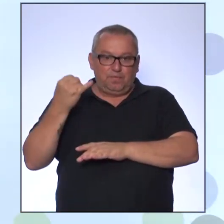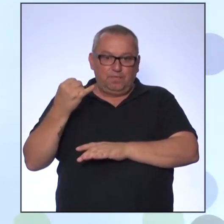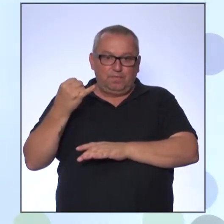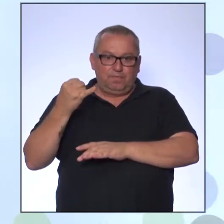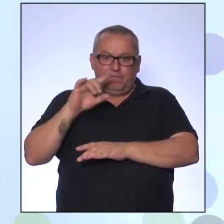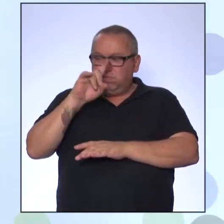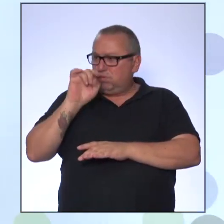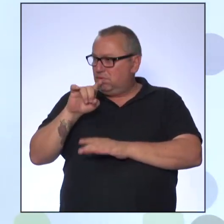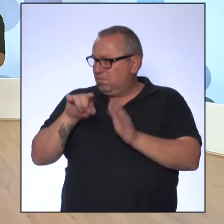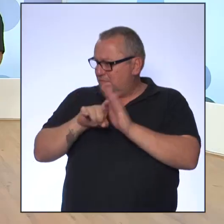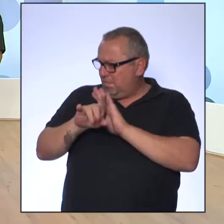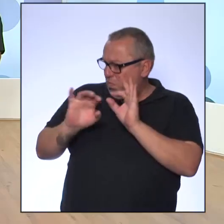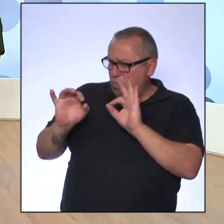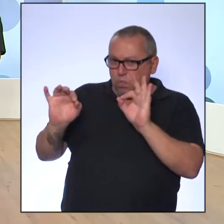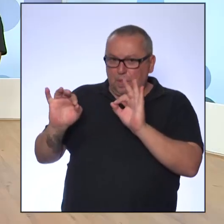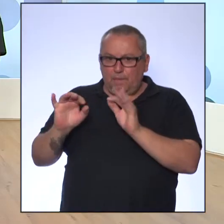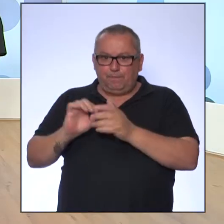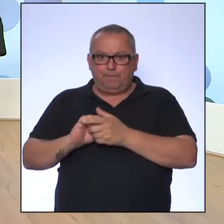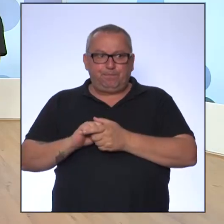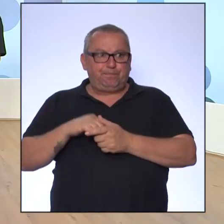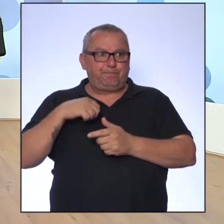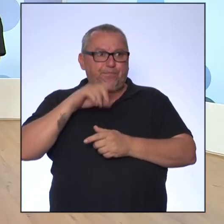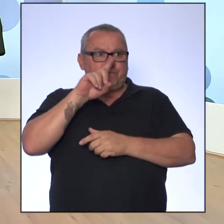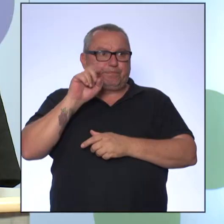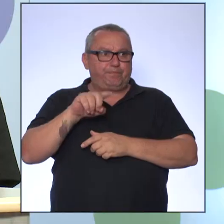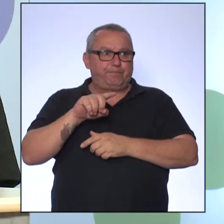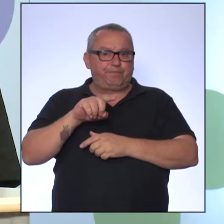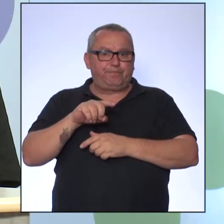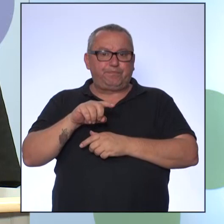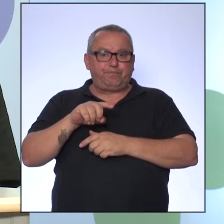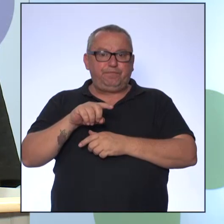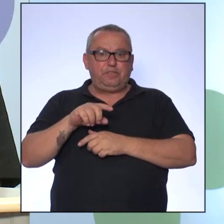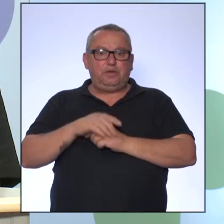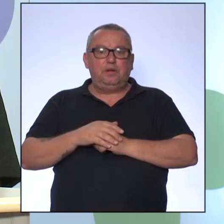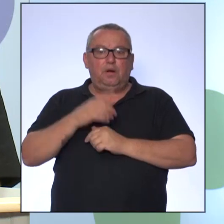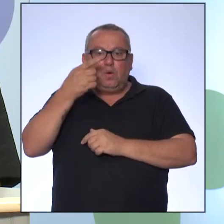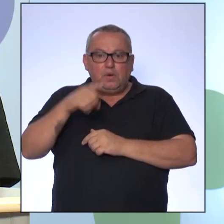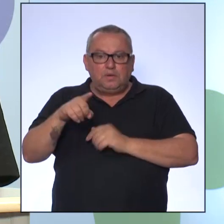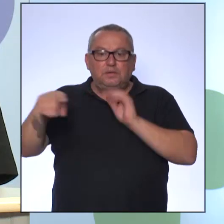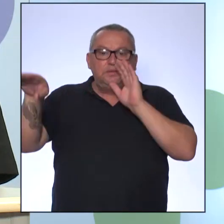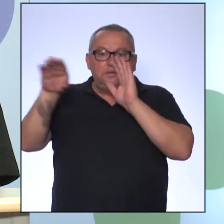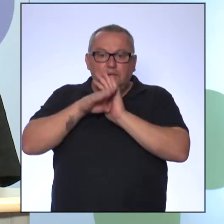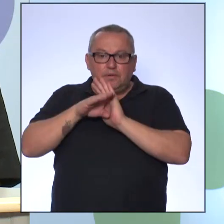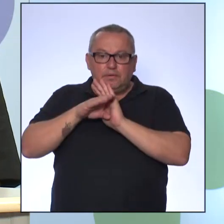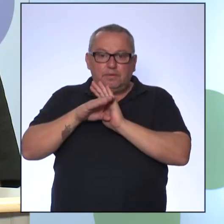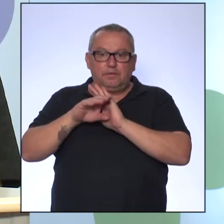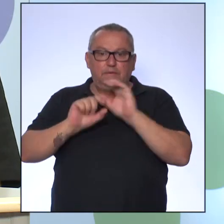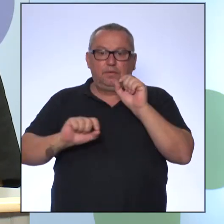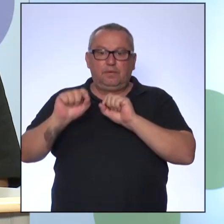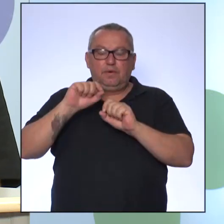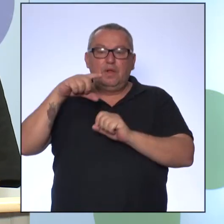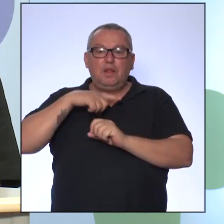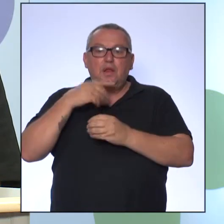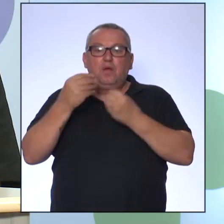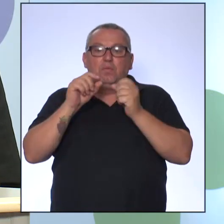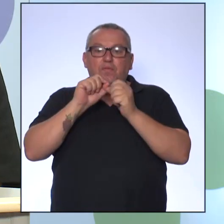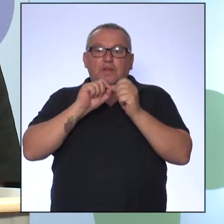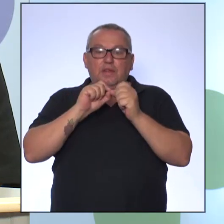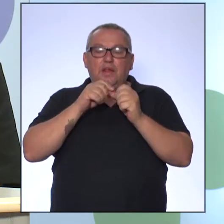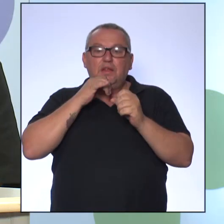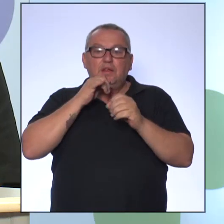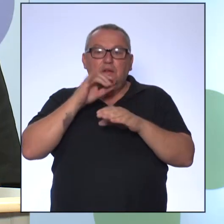última dúvida, Bruno, que eles queiram? Tem algumas dúvidas aqui. Uma das últimas que chegaram tem como fazer